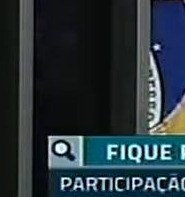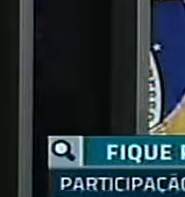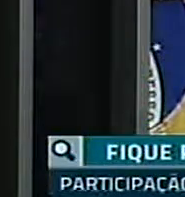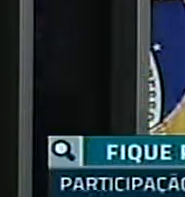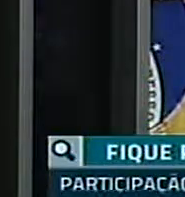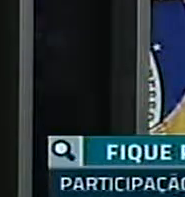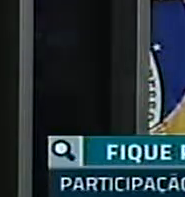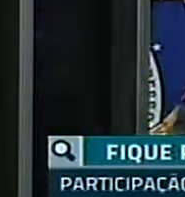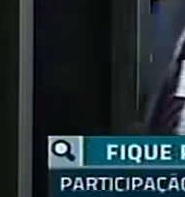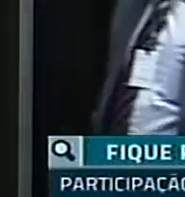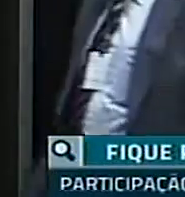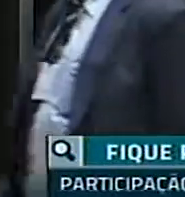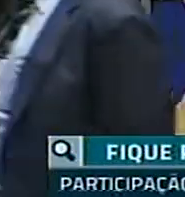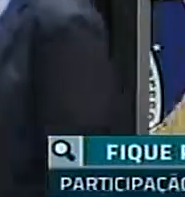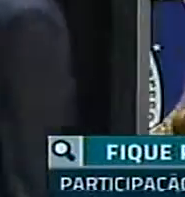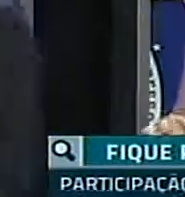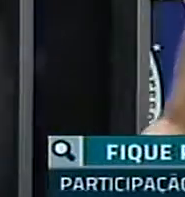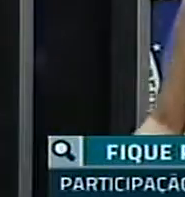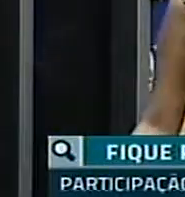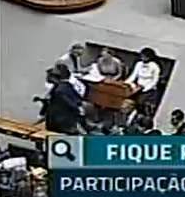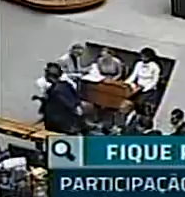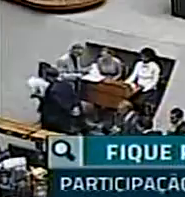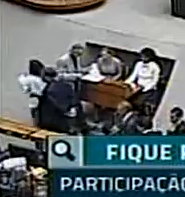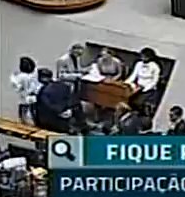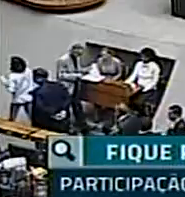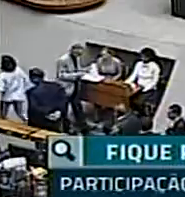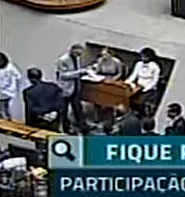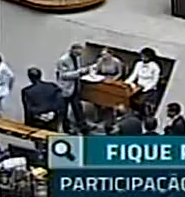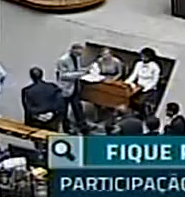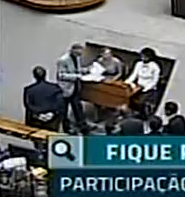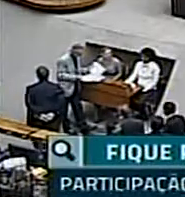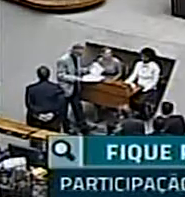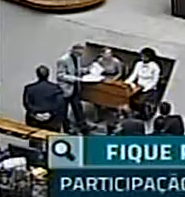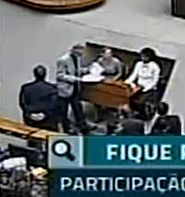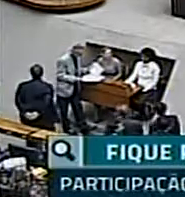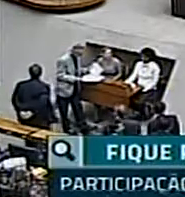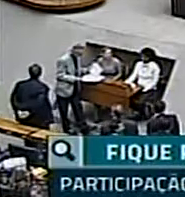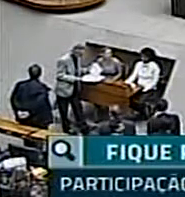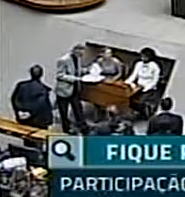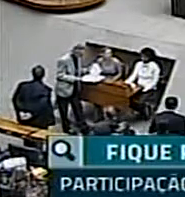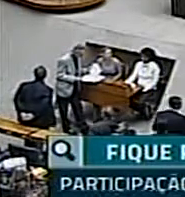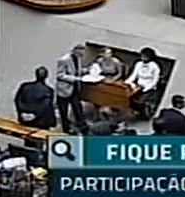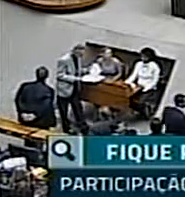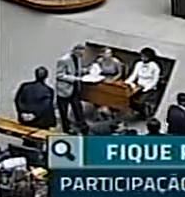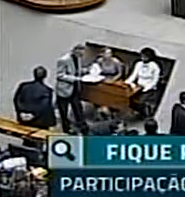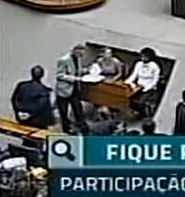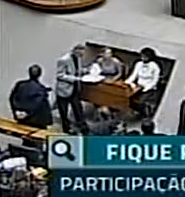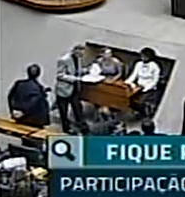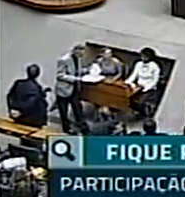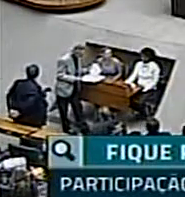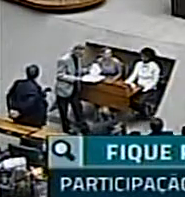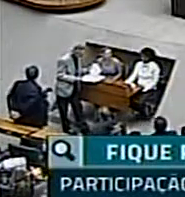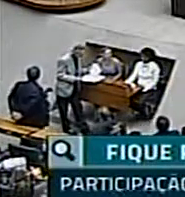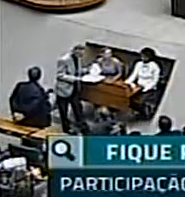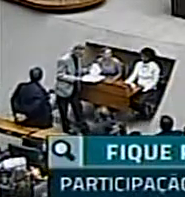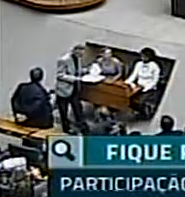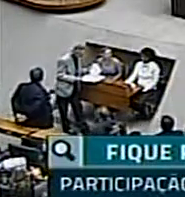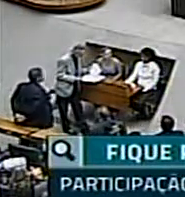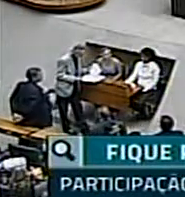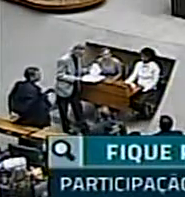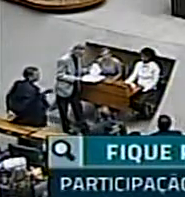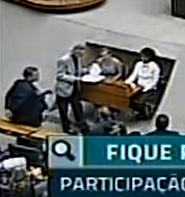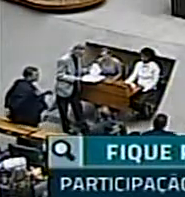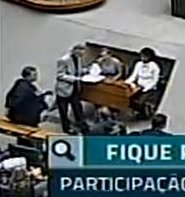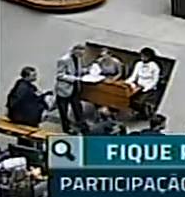espaços de formulação de políticas. Pois é, para nós é muito importante que seja garantida a eleição a nível nacional também, no Conselho a nível nacional. Uma outra